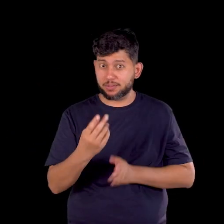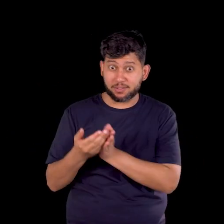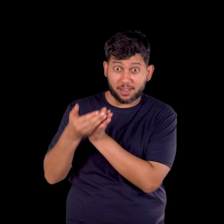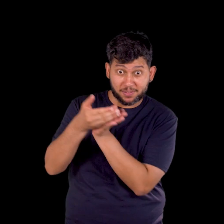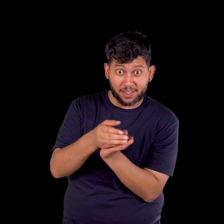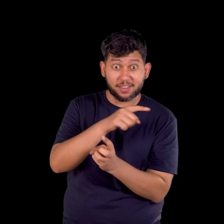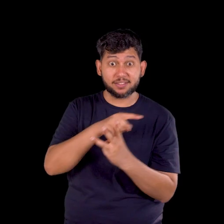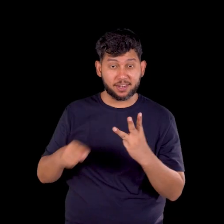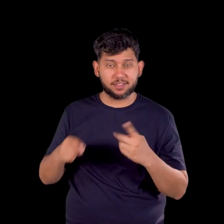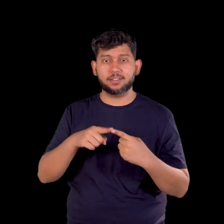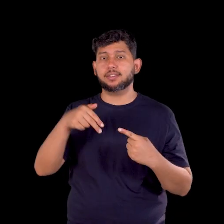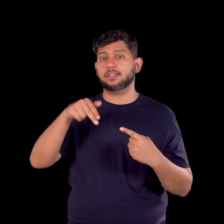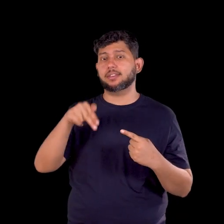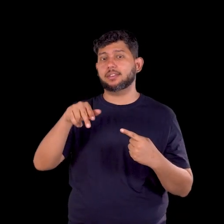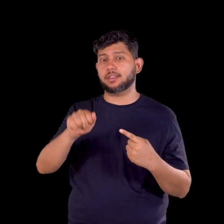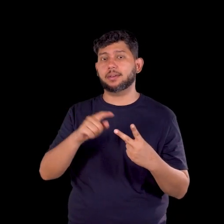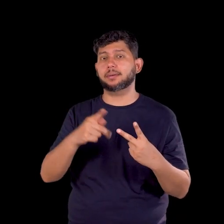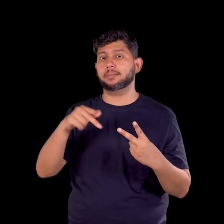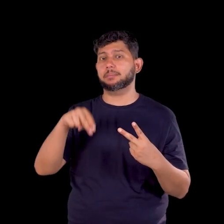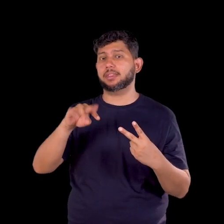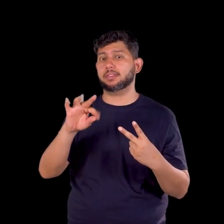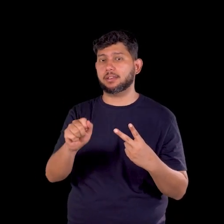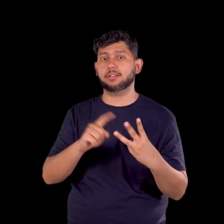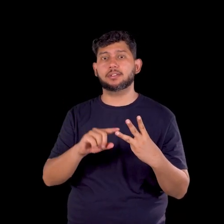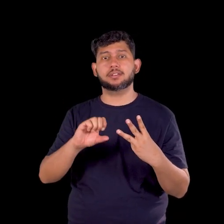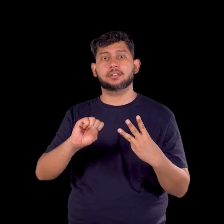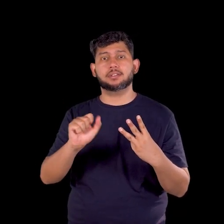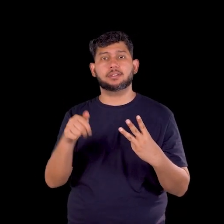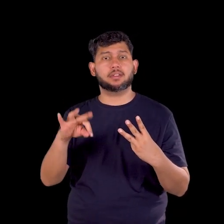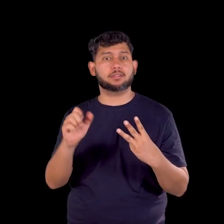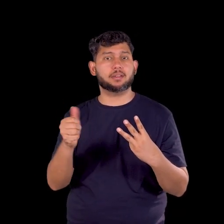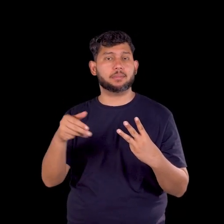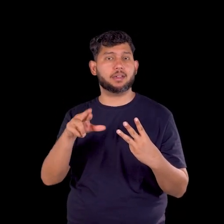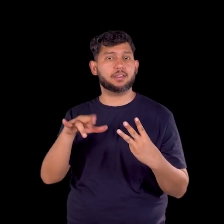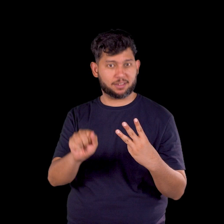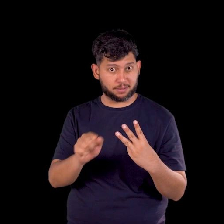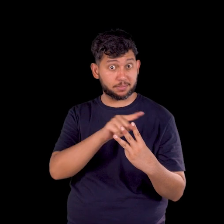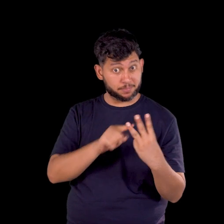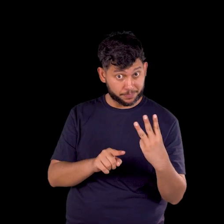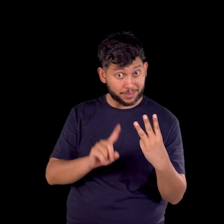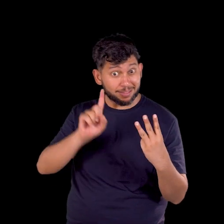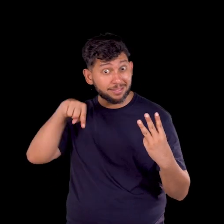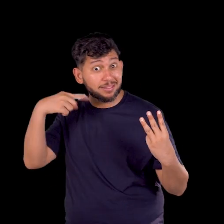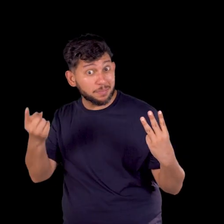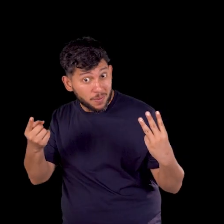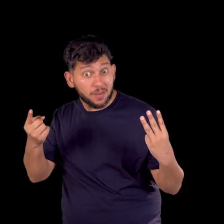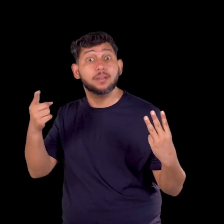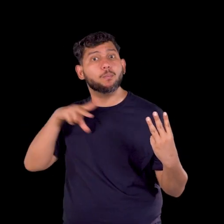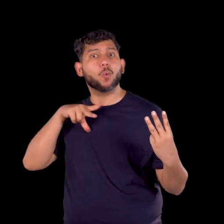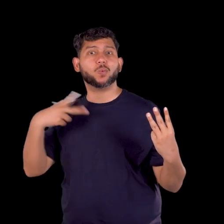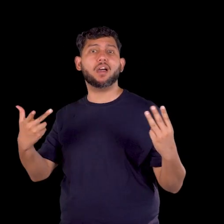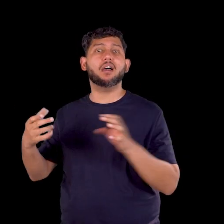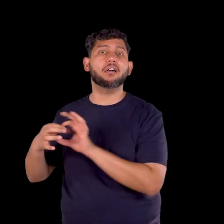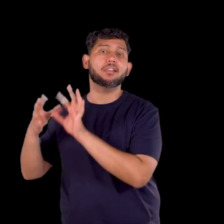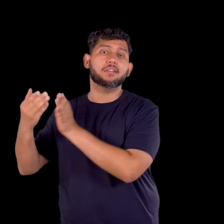Pinta e Santa Maria. Pouco depois, foi a vez dos portugueses se lançarem ao mar, e aproveitando-se das correntes